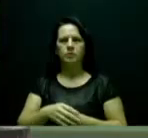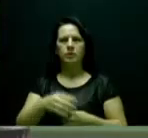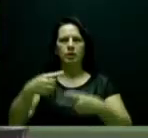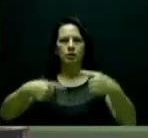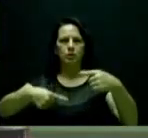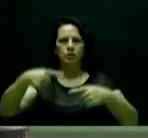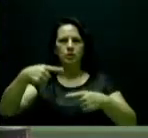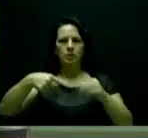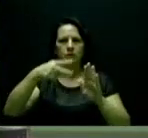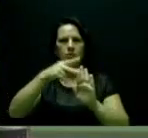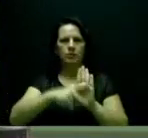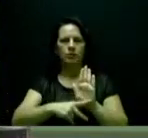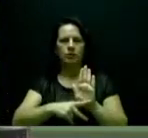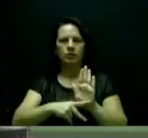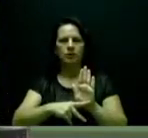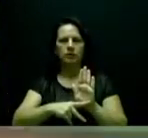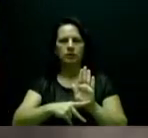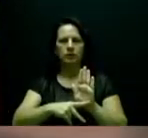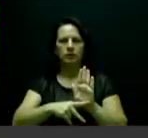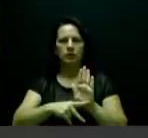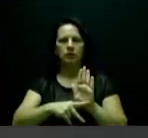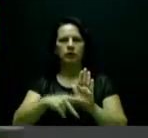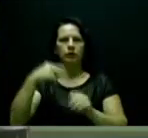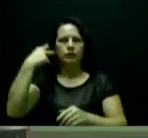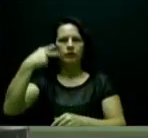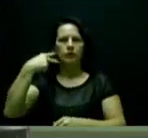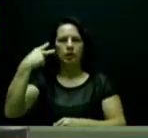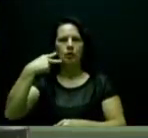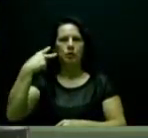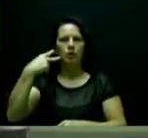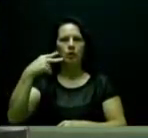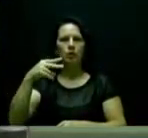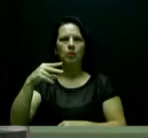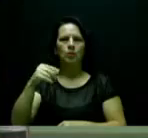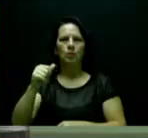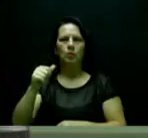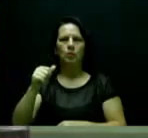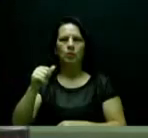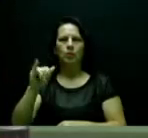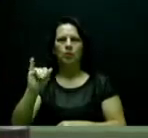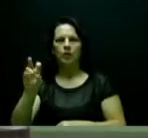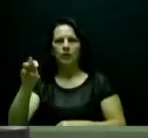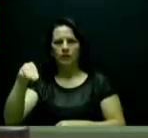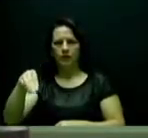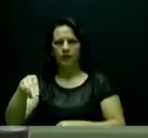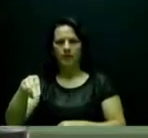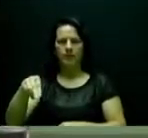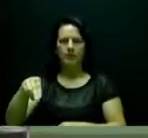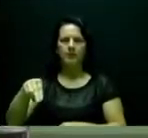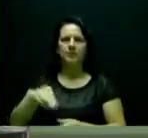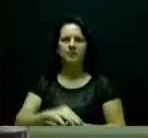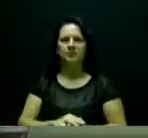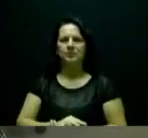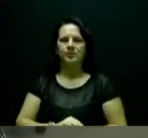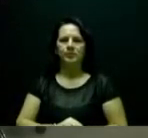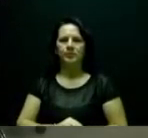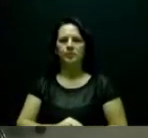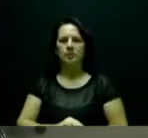Em discussão. Com a palavra, vereador Ivan Dobrando.